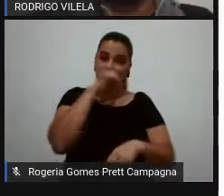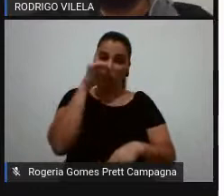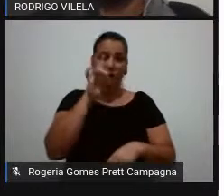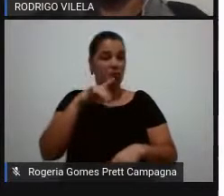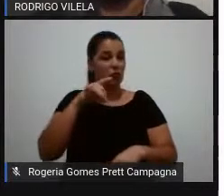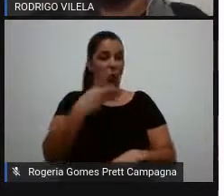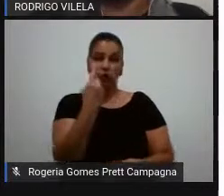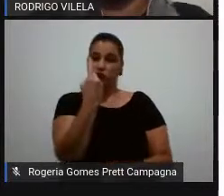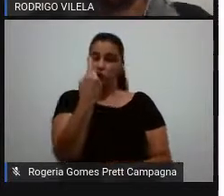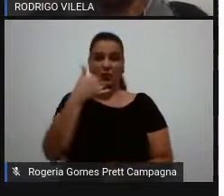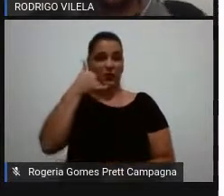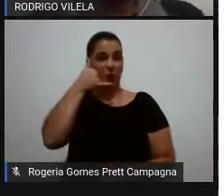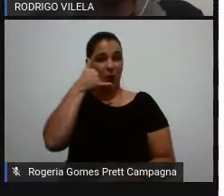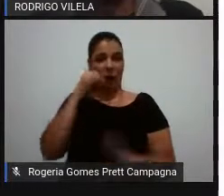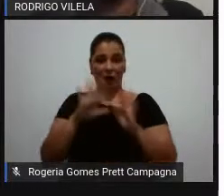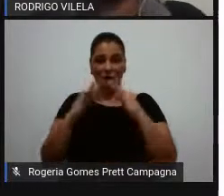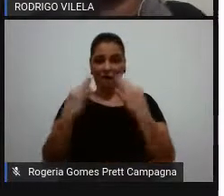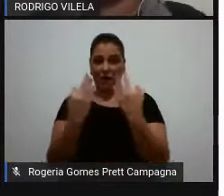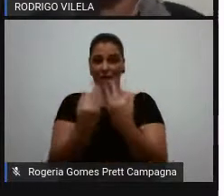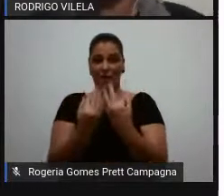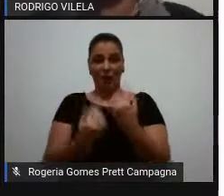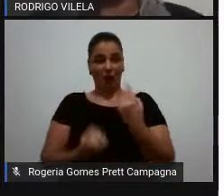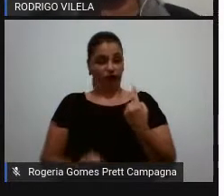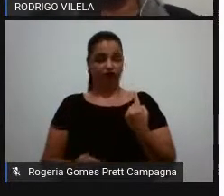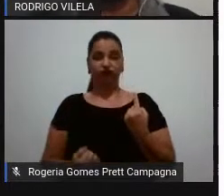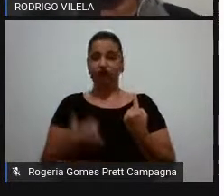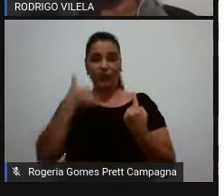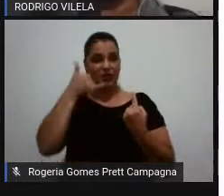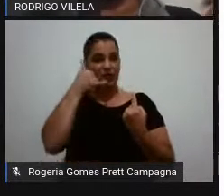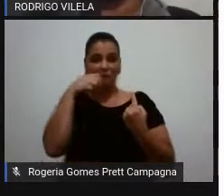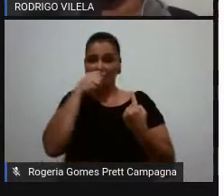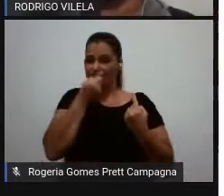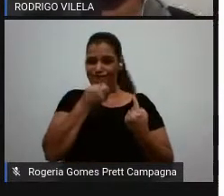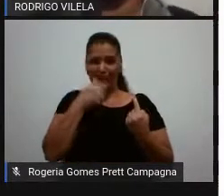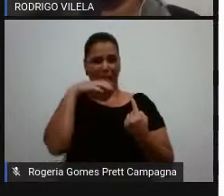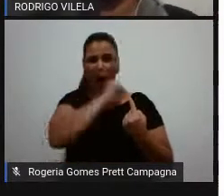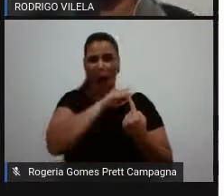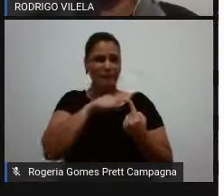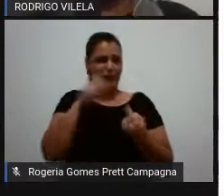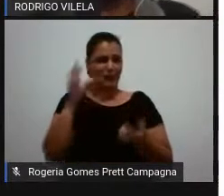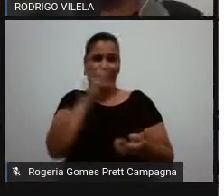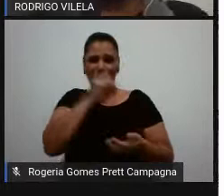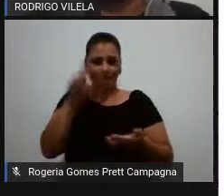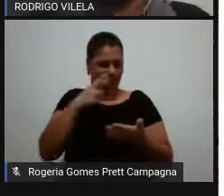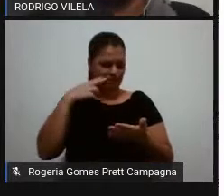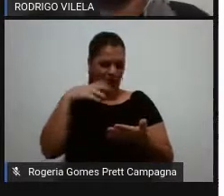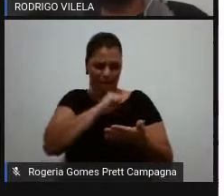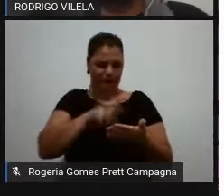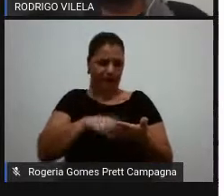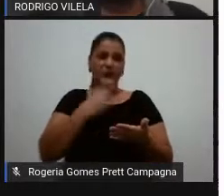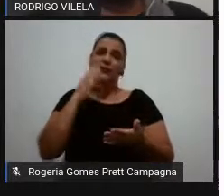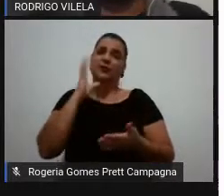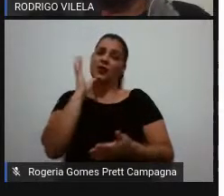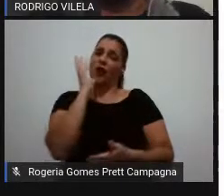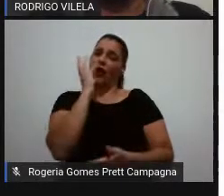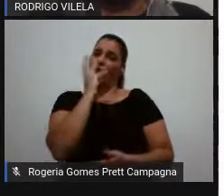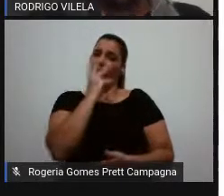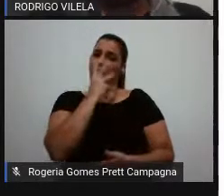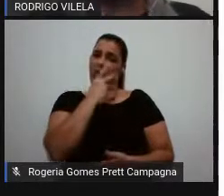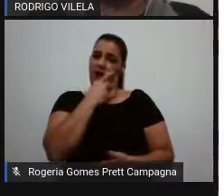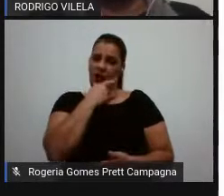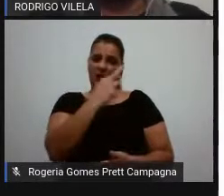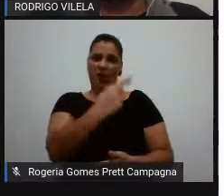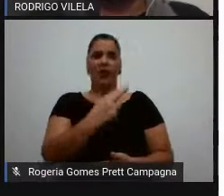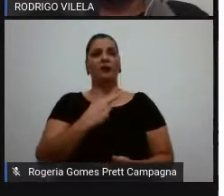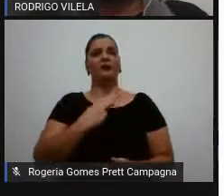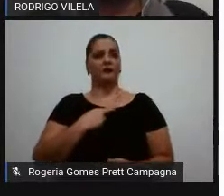aparelho celular só para a família inteira, então é só um minutinho, às vezes a gente manda uma mensagem, é uma semana para a gente ter retorno, então são